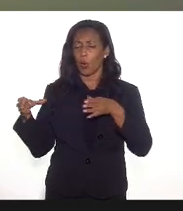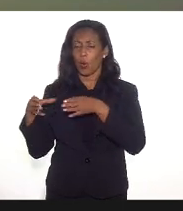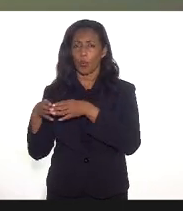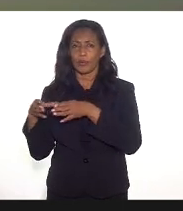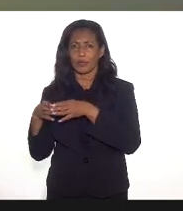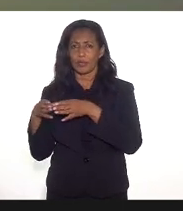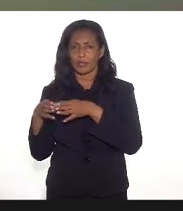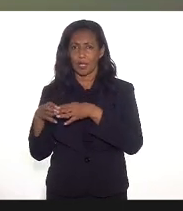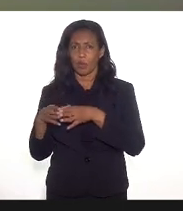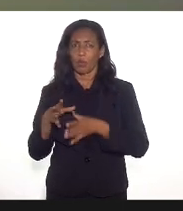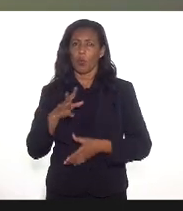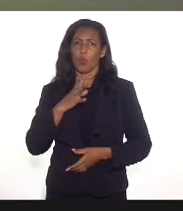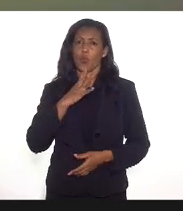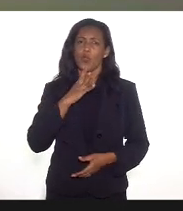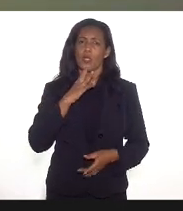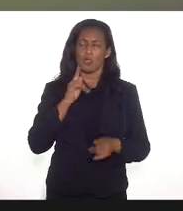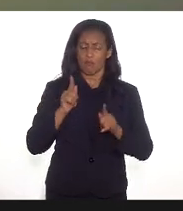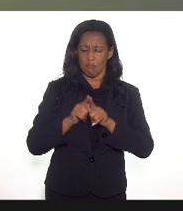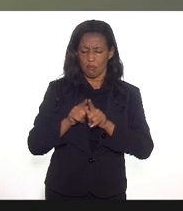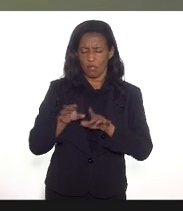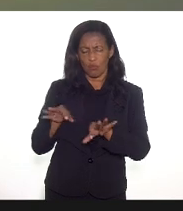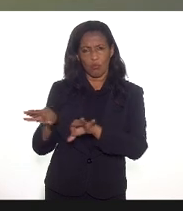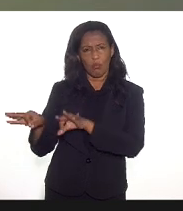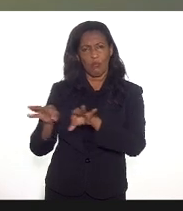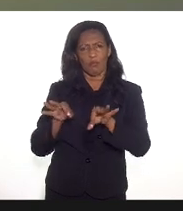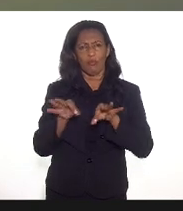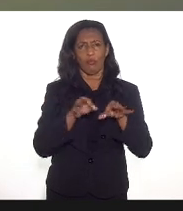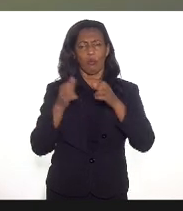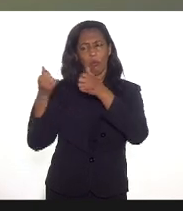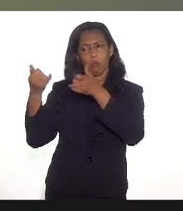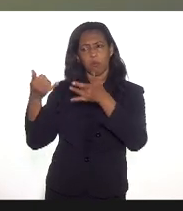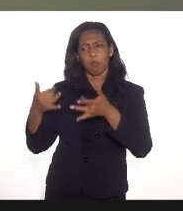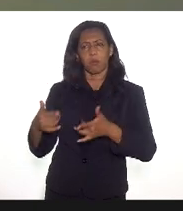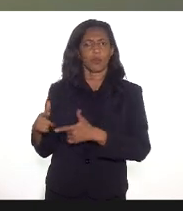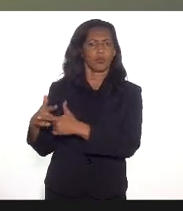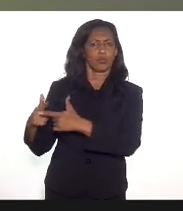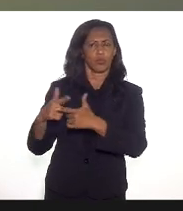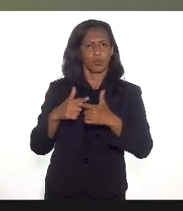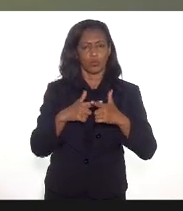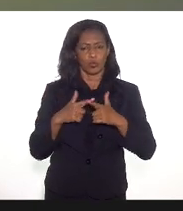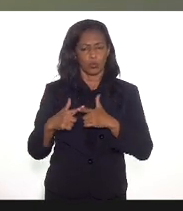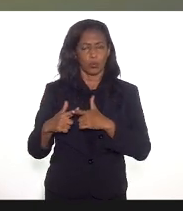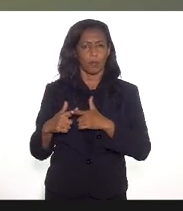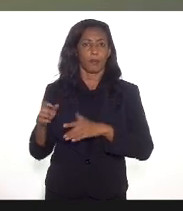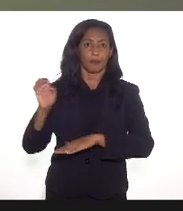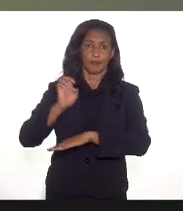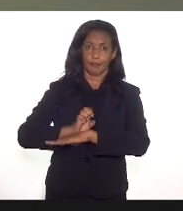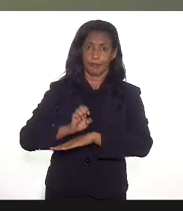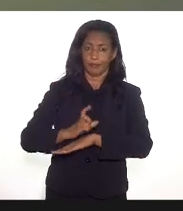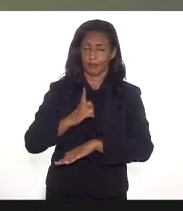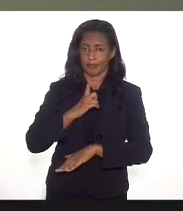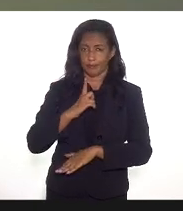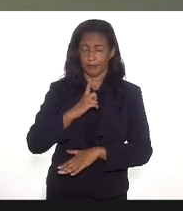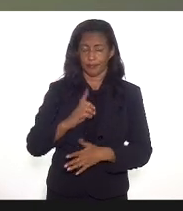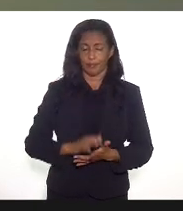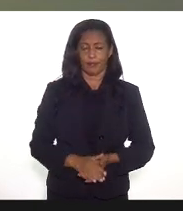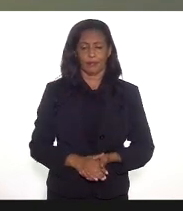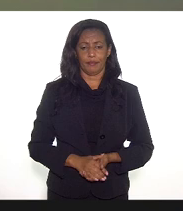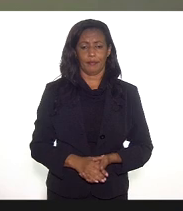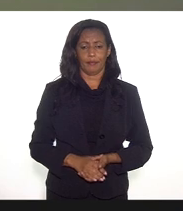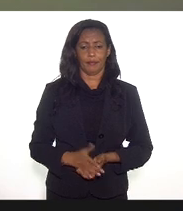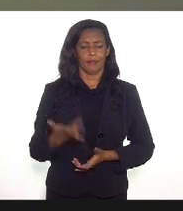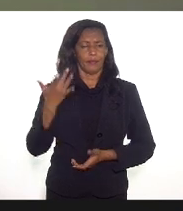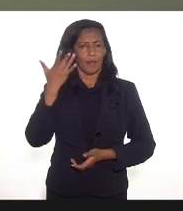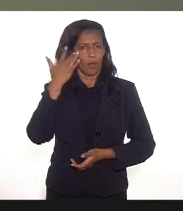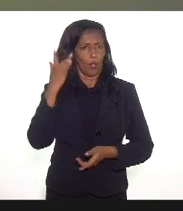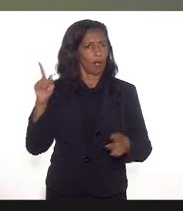Tributação, mas conhecer de uma forma detalhada os problemas que passam o Estado do Rio de Janeiro. Acho que a voz corrente,